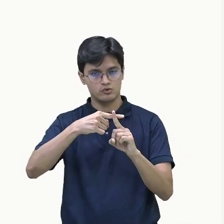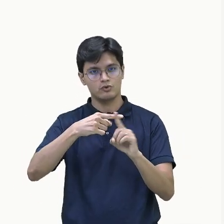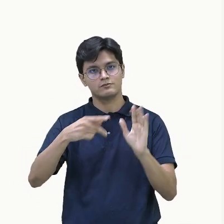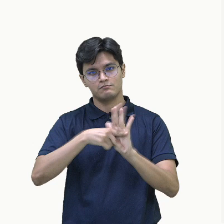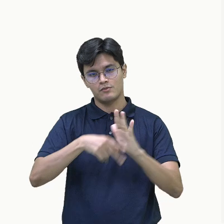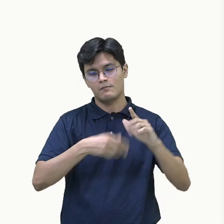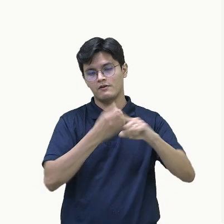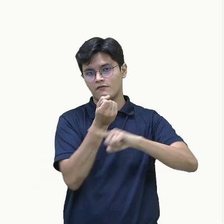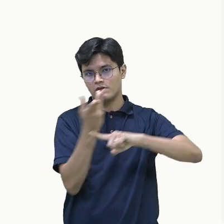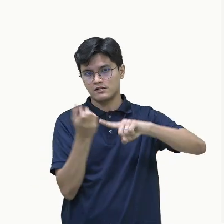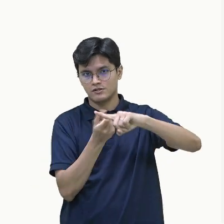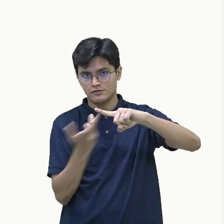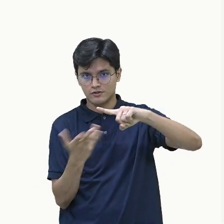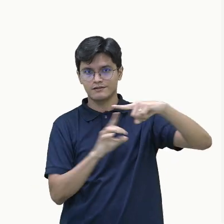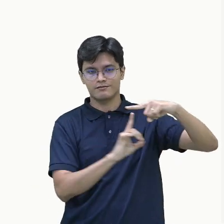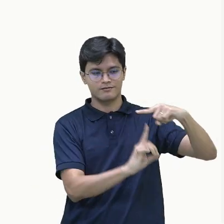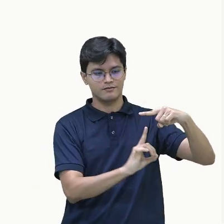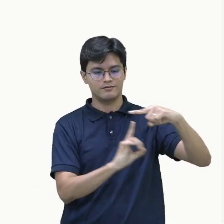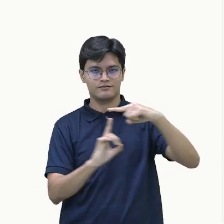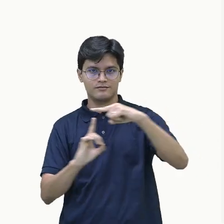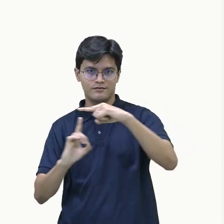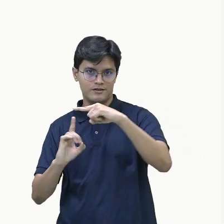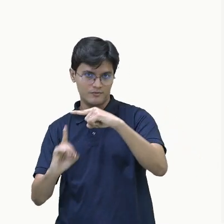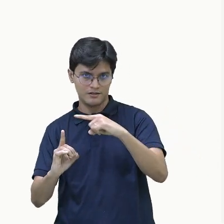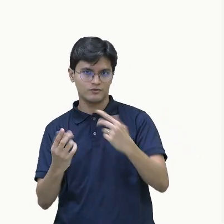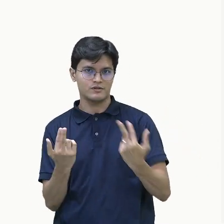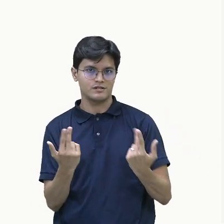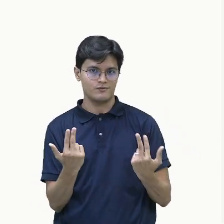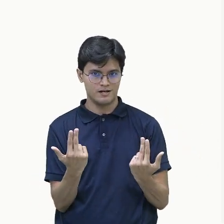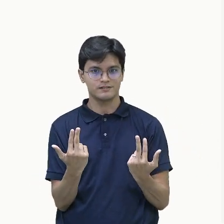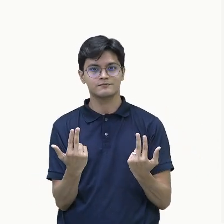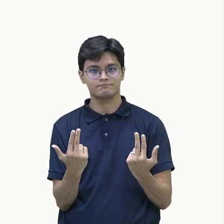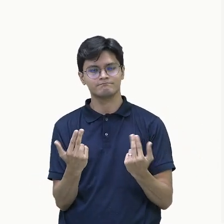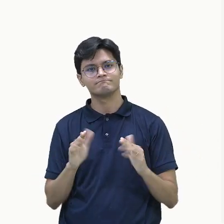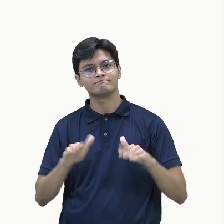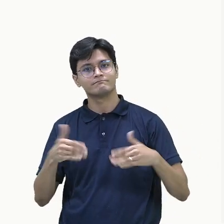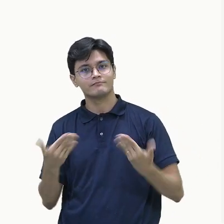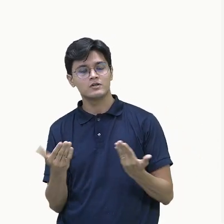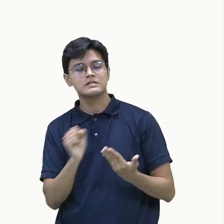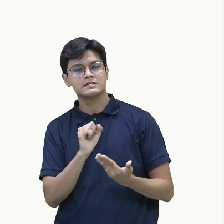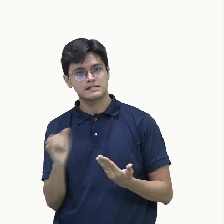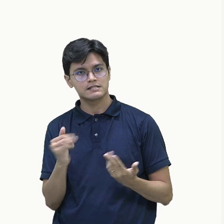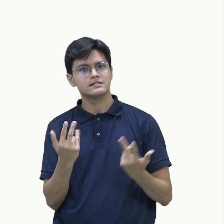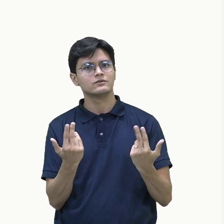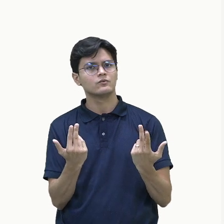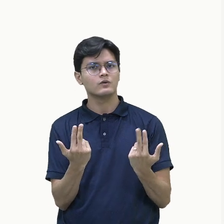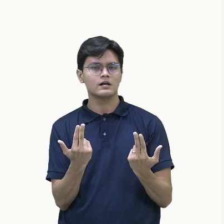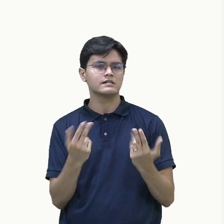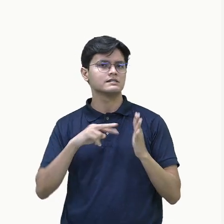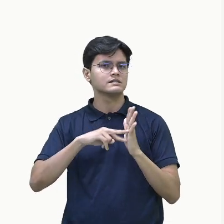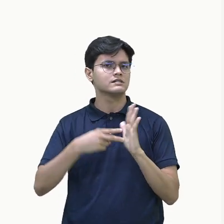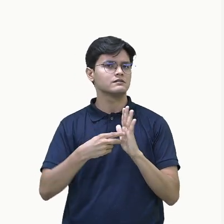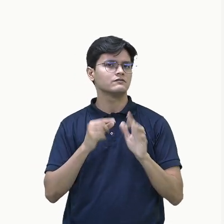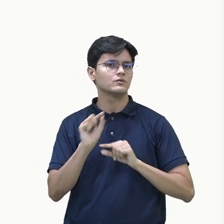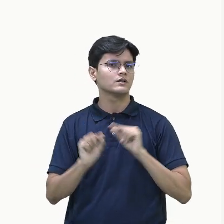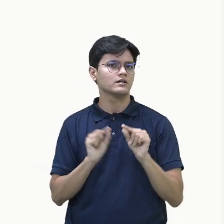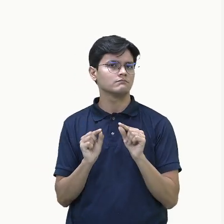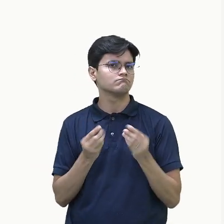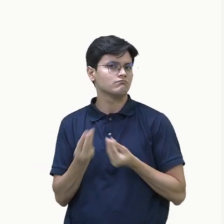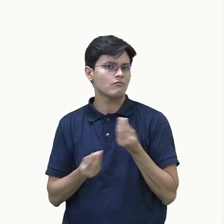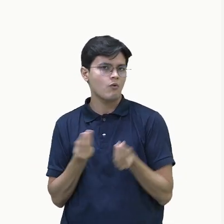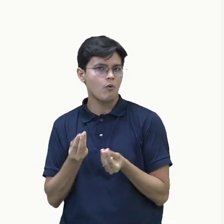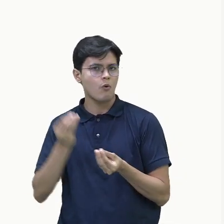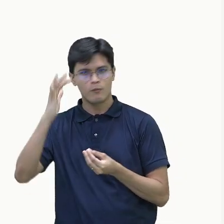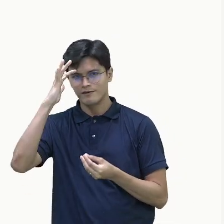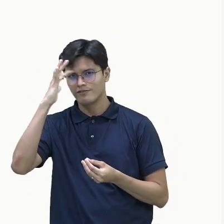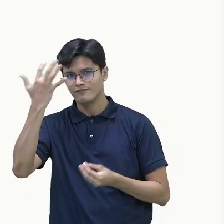com denominadores iguais. Então, se os denominadores são iguais, o que eu devo fazer? Eu vou